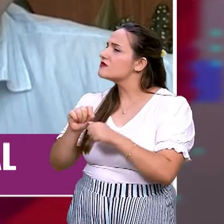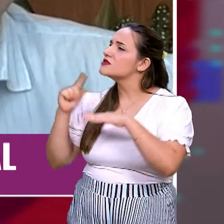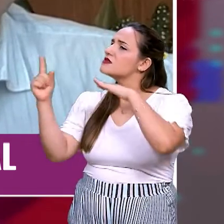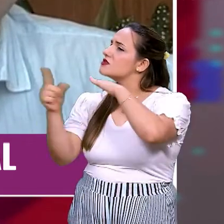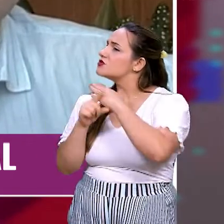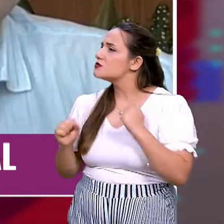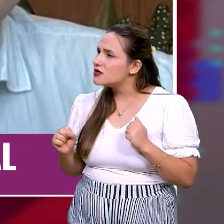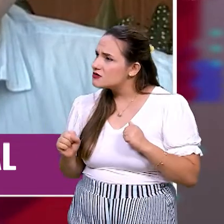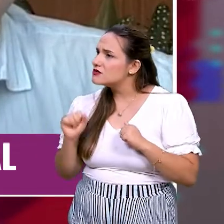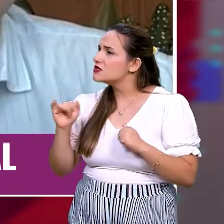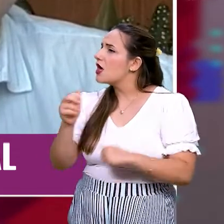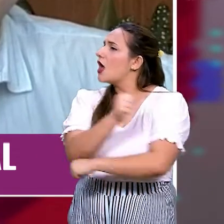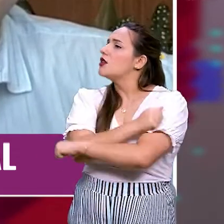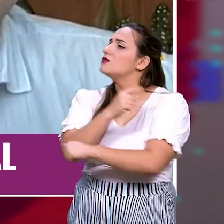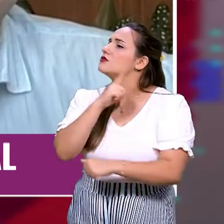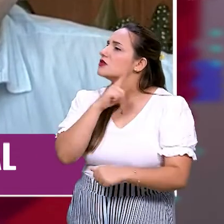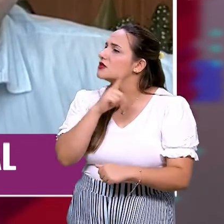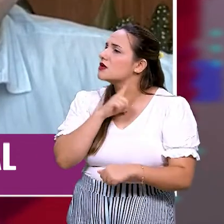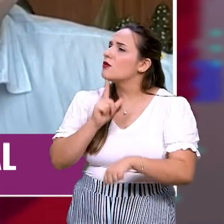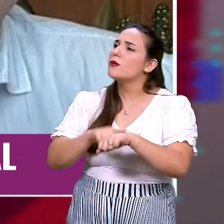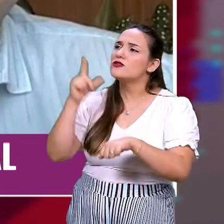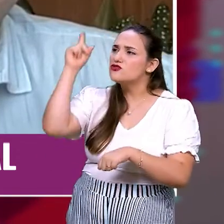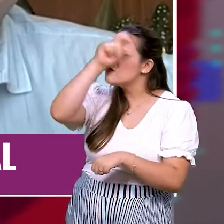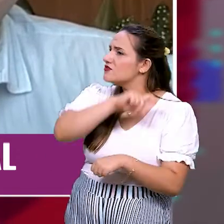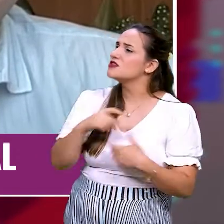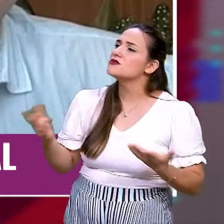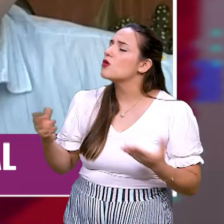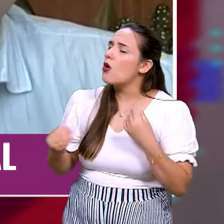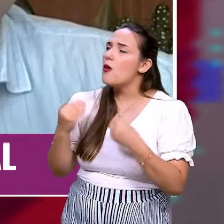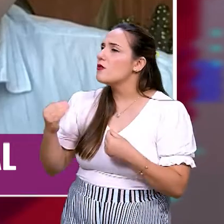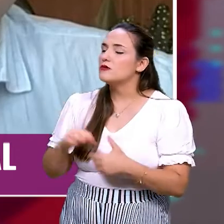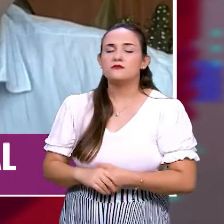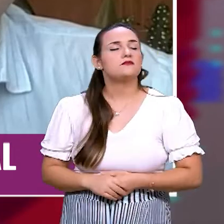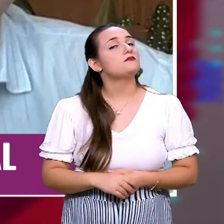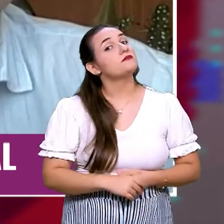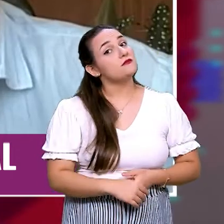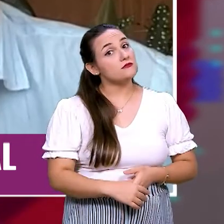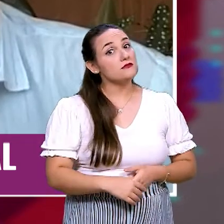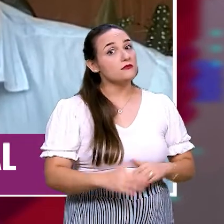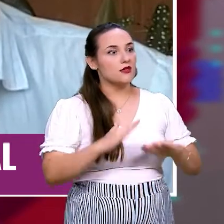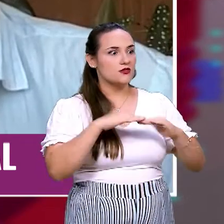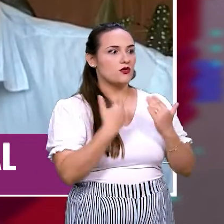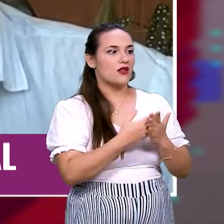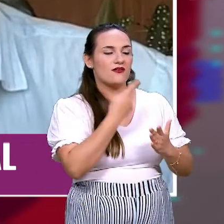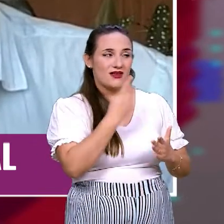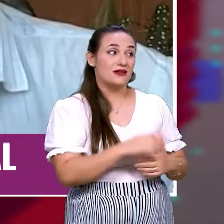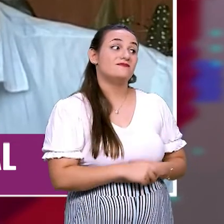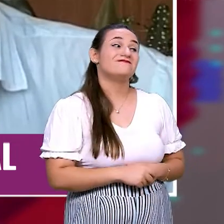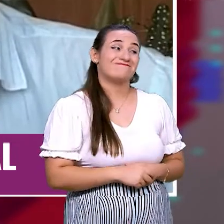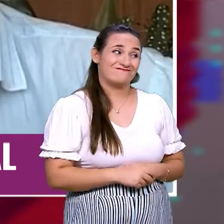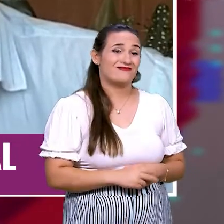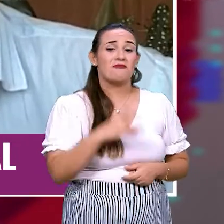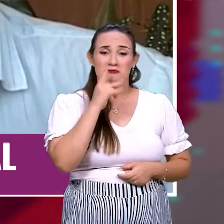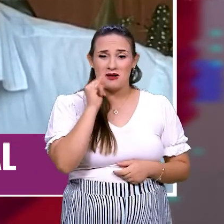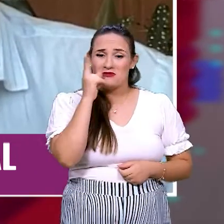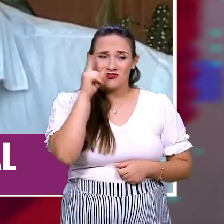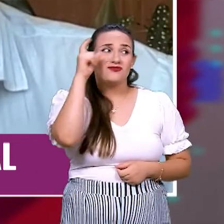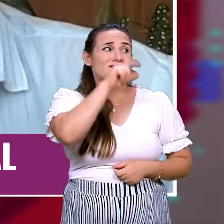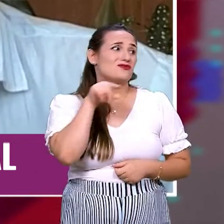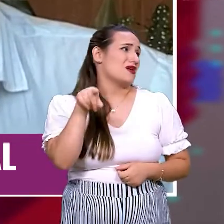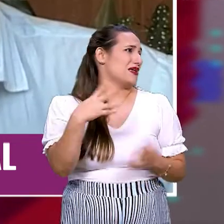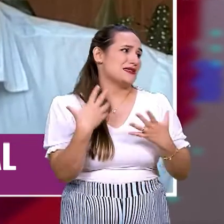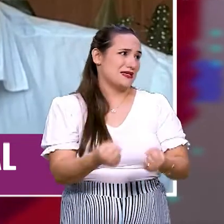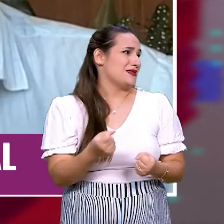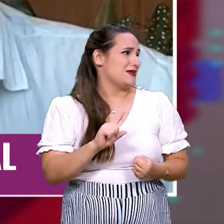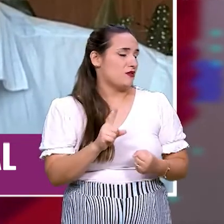eles podem abordar um estudante num momento difícil. E eles comentam que existe uma resistência muito grande